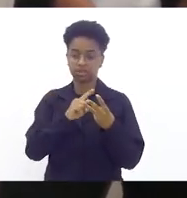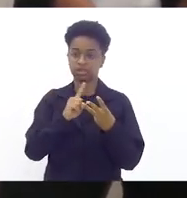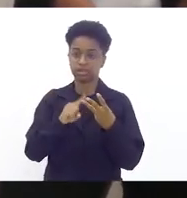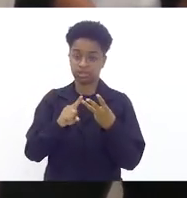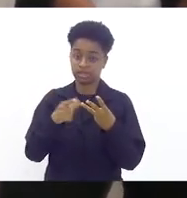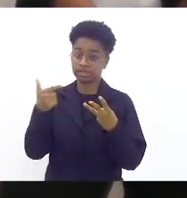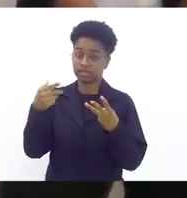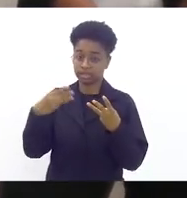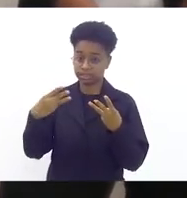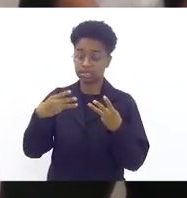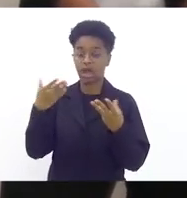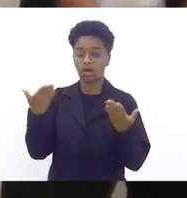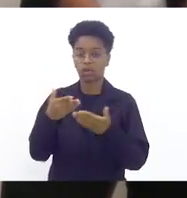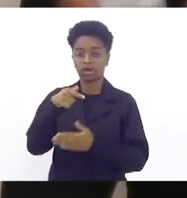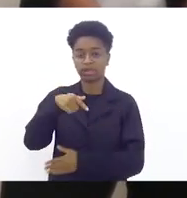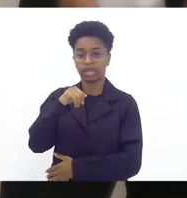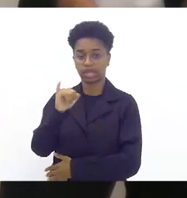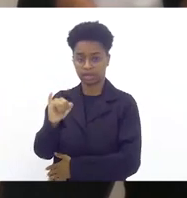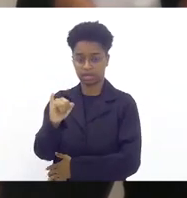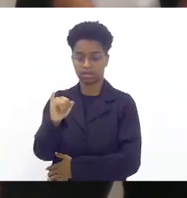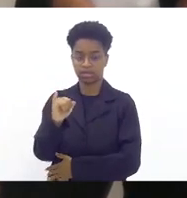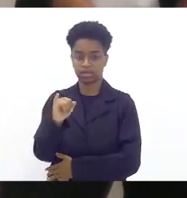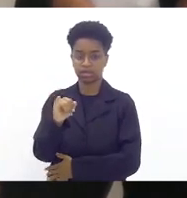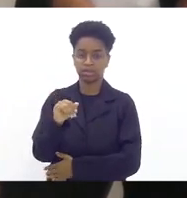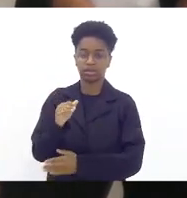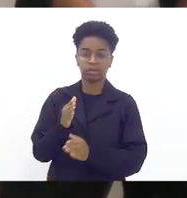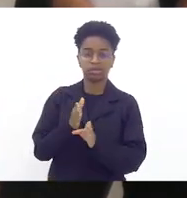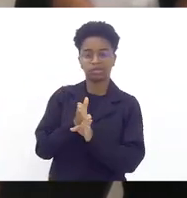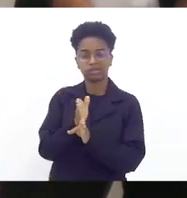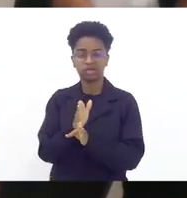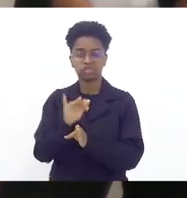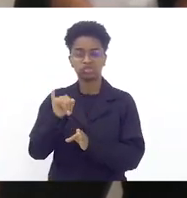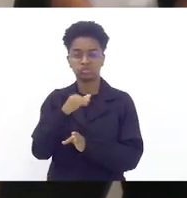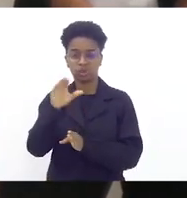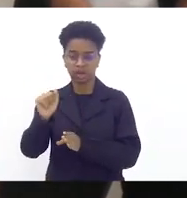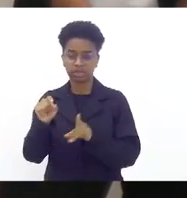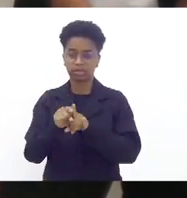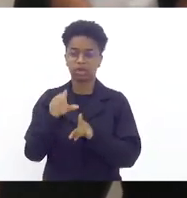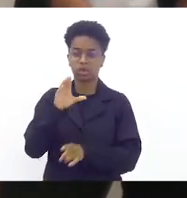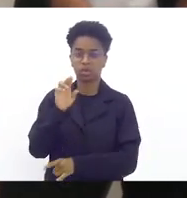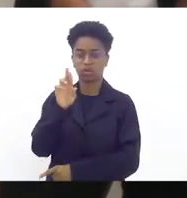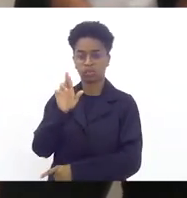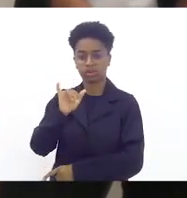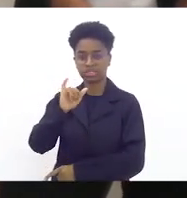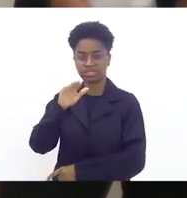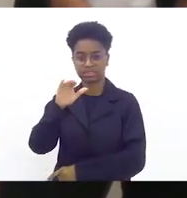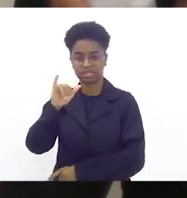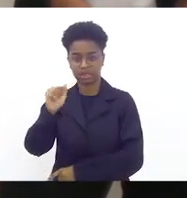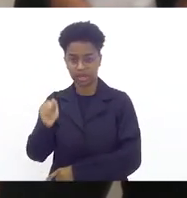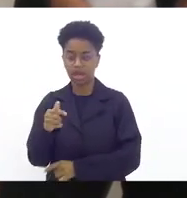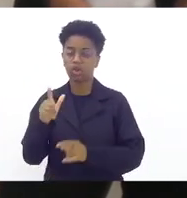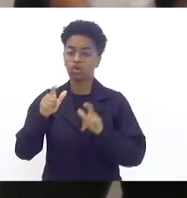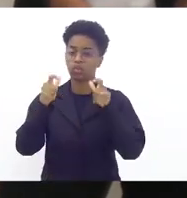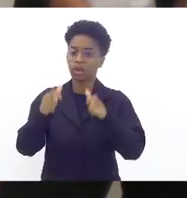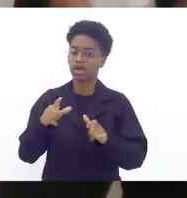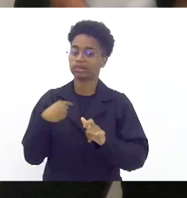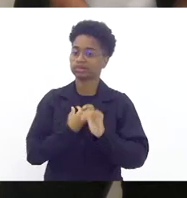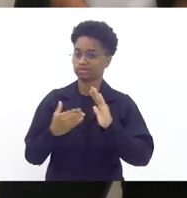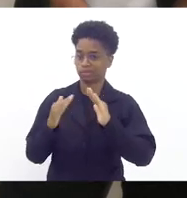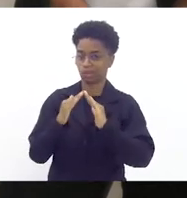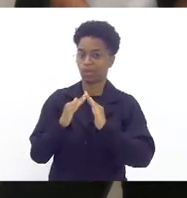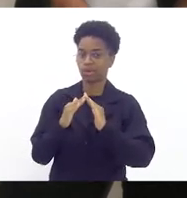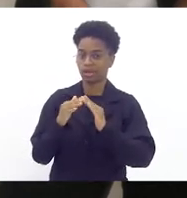eu estou na terceira, a QI, que fica ali entre Barra da Tijuca e Curicica, porque é a área onde a gente mora. Eu saio do